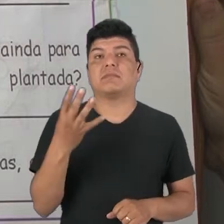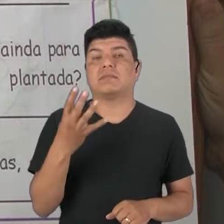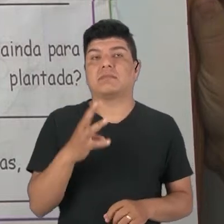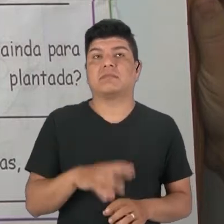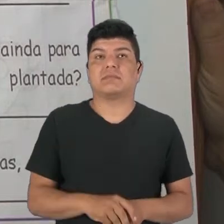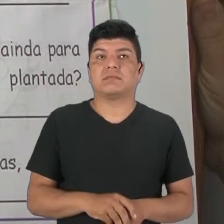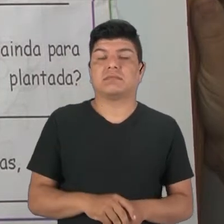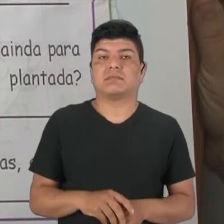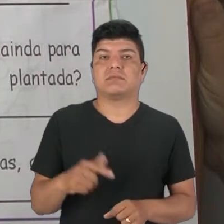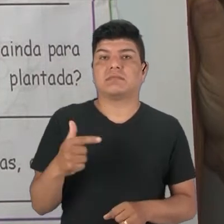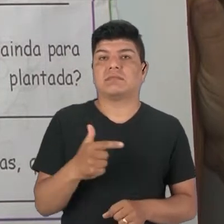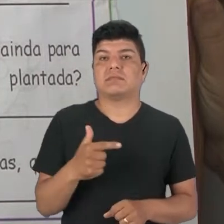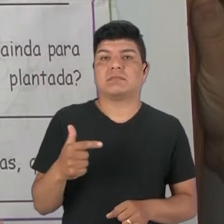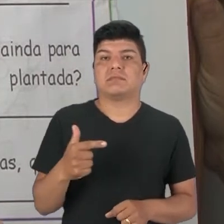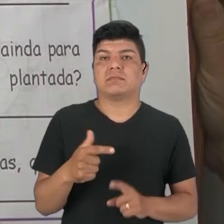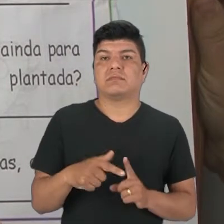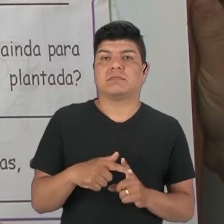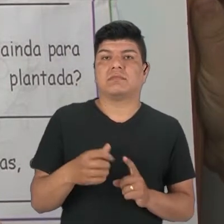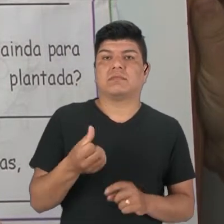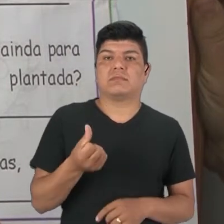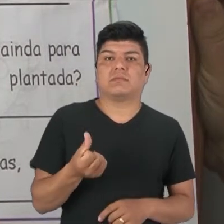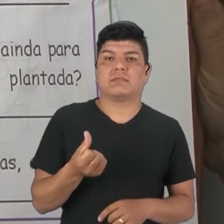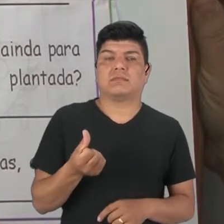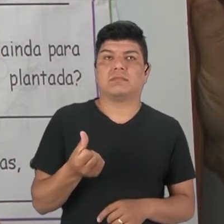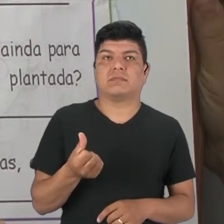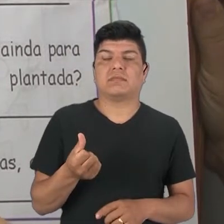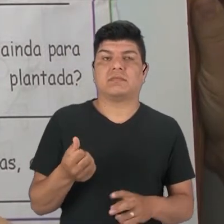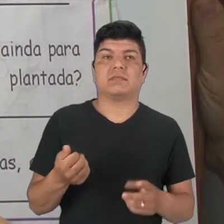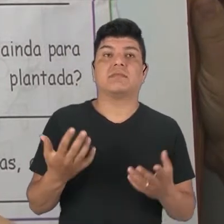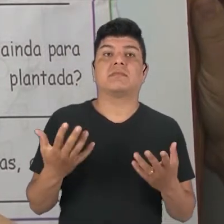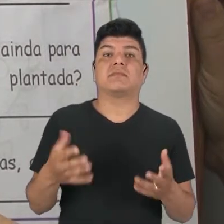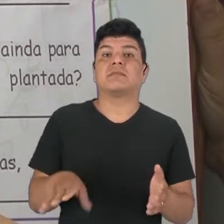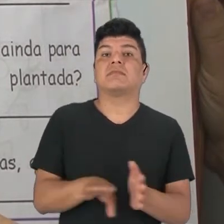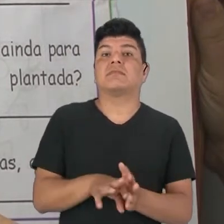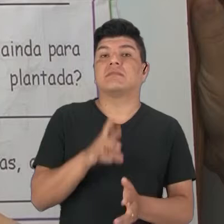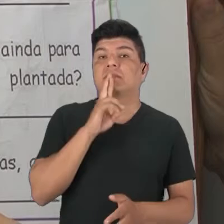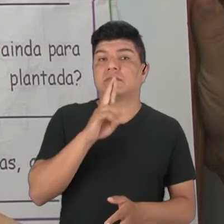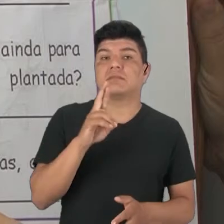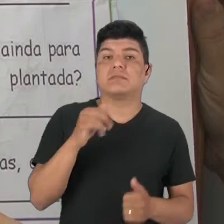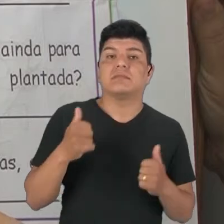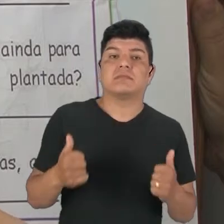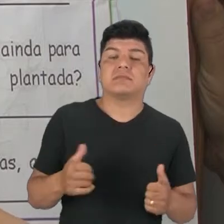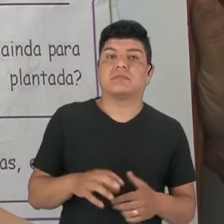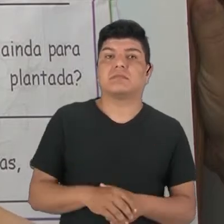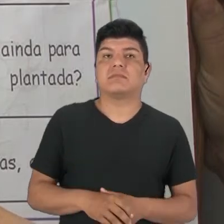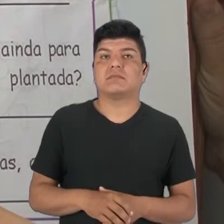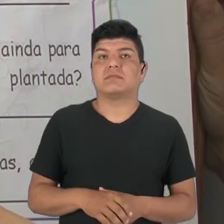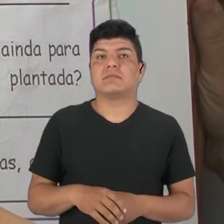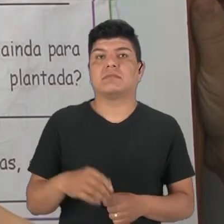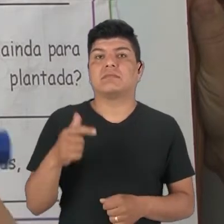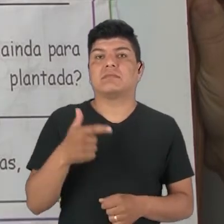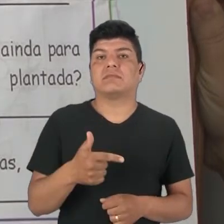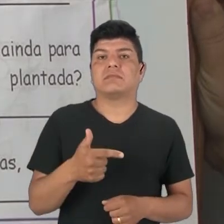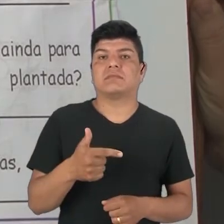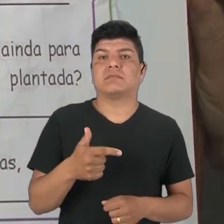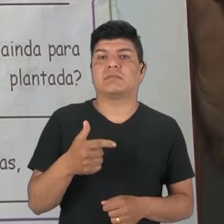quanto? 22 mais 6, já chegaram ao resultado? Dá